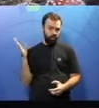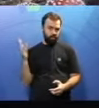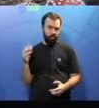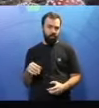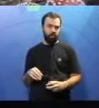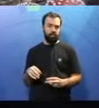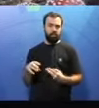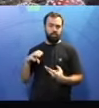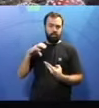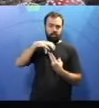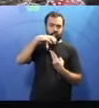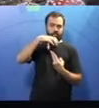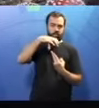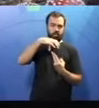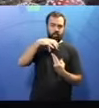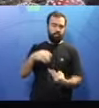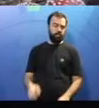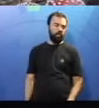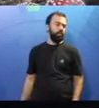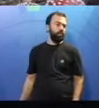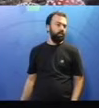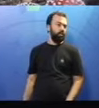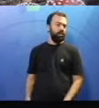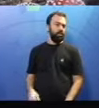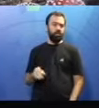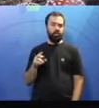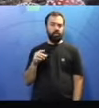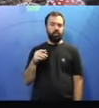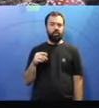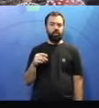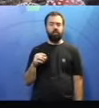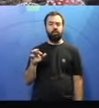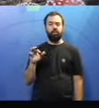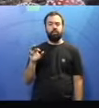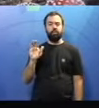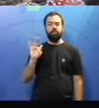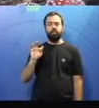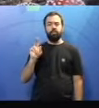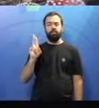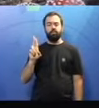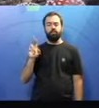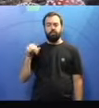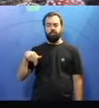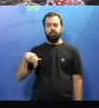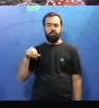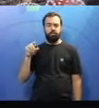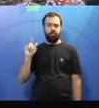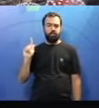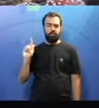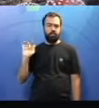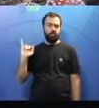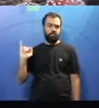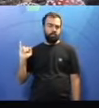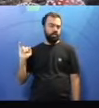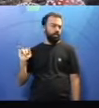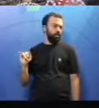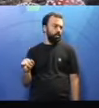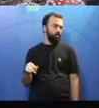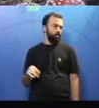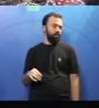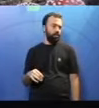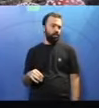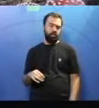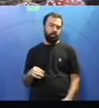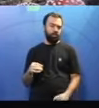Bom, o reino fungi, dos fungos, são seres eucariontes, todos heterótrofos, ou seja,